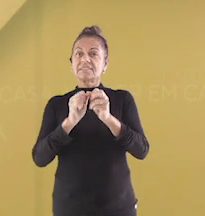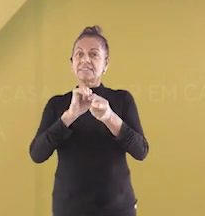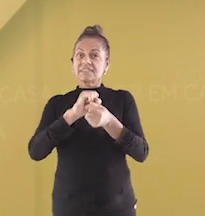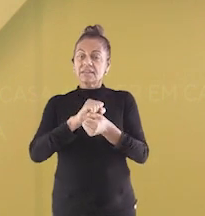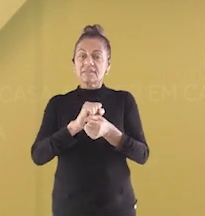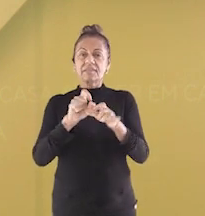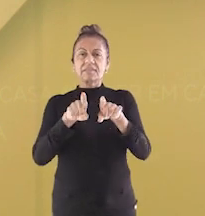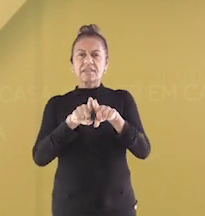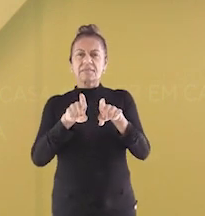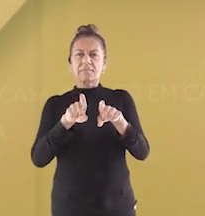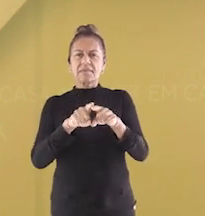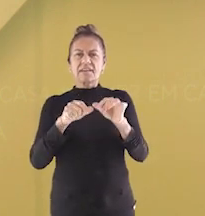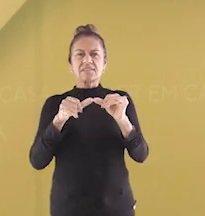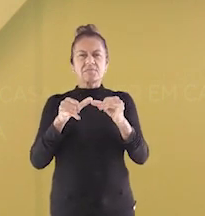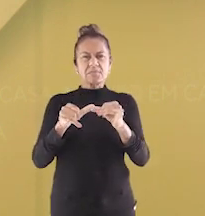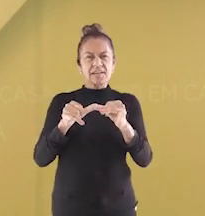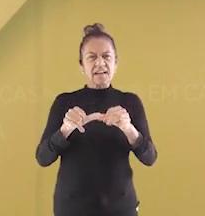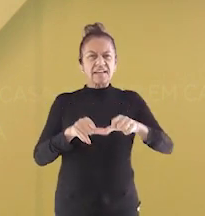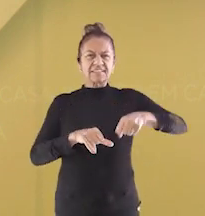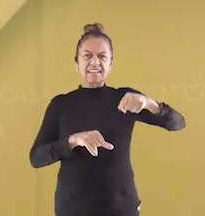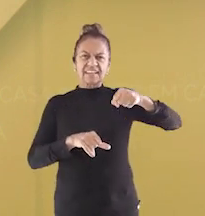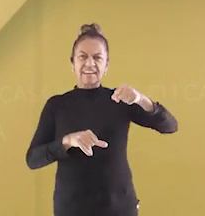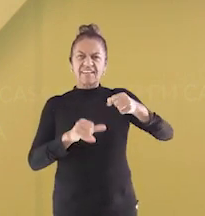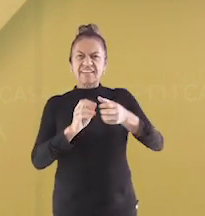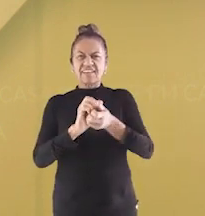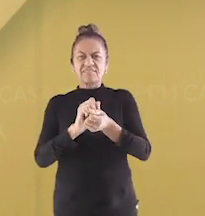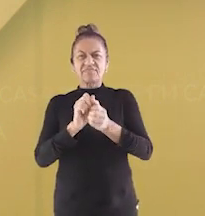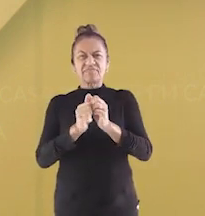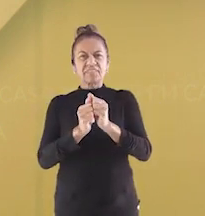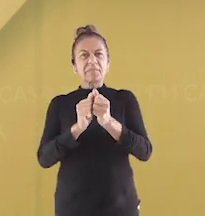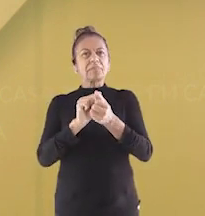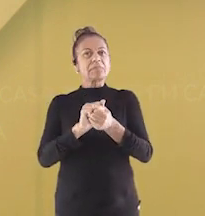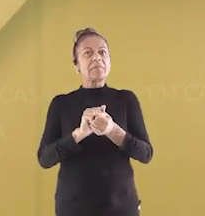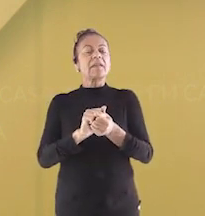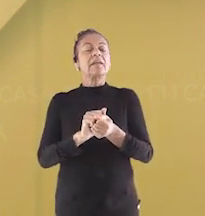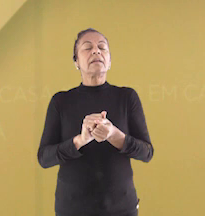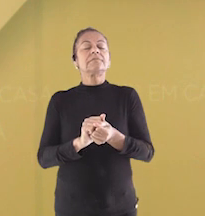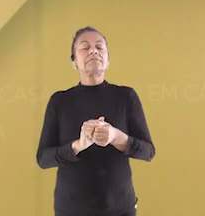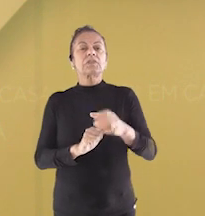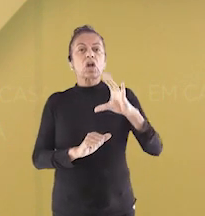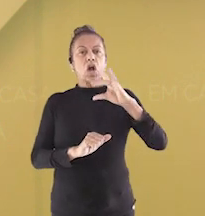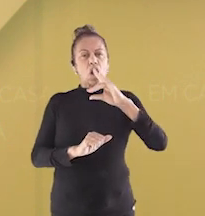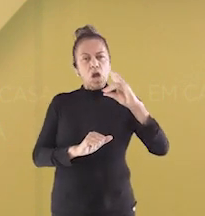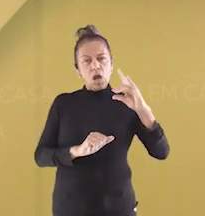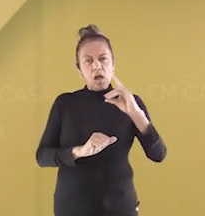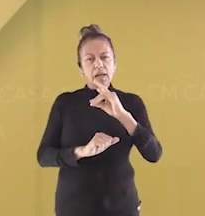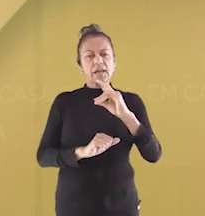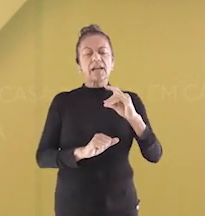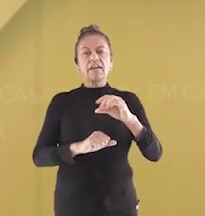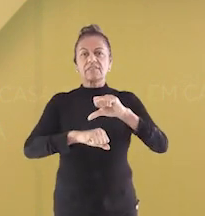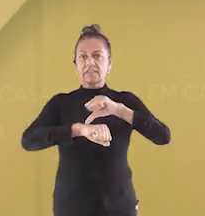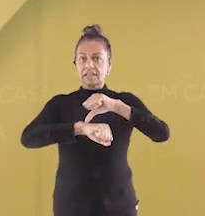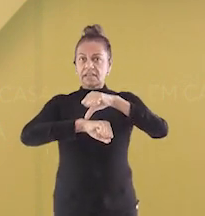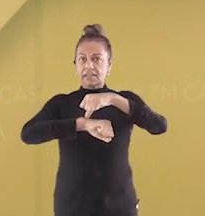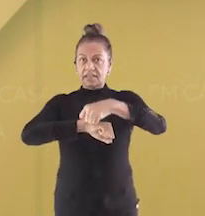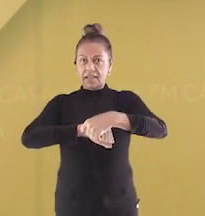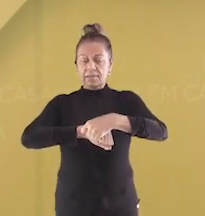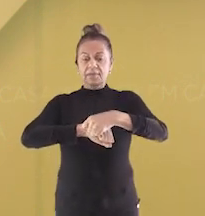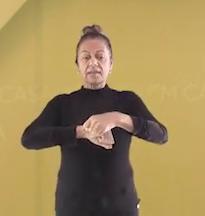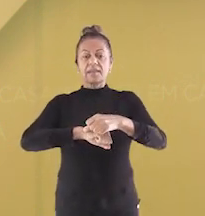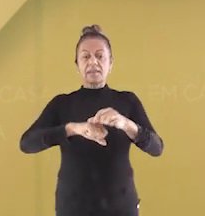supermercado. Cola branca ou fita crepe. Um papelão ou bandeja de isopor para servir como